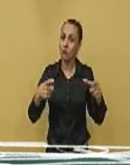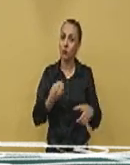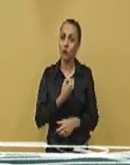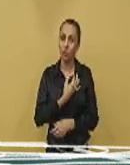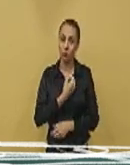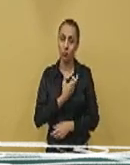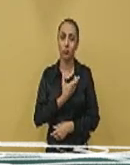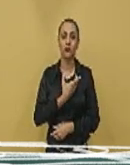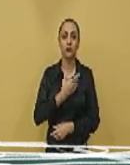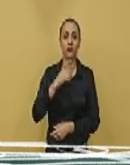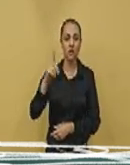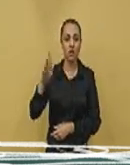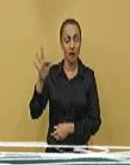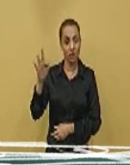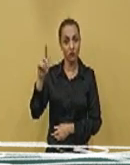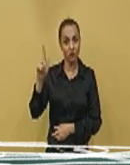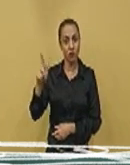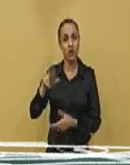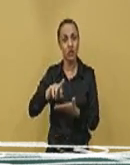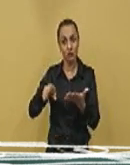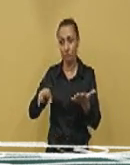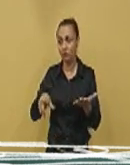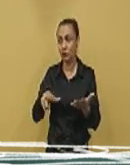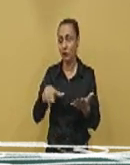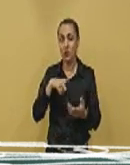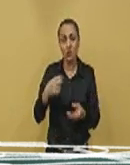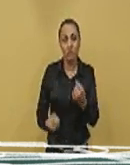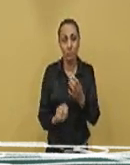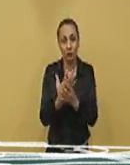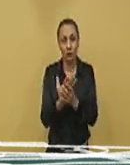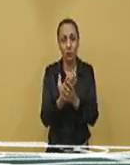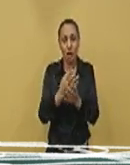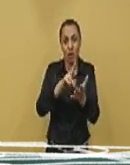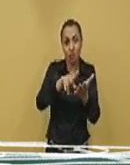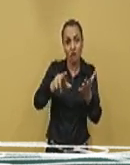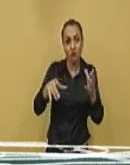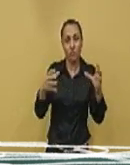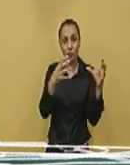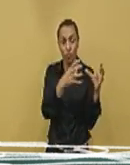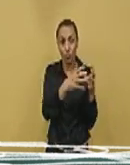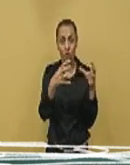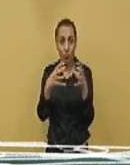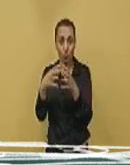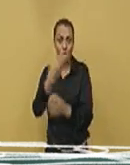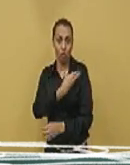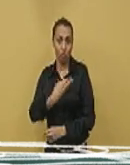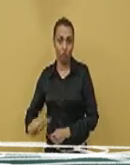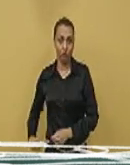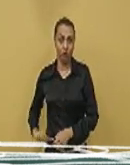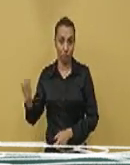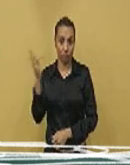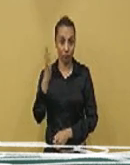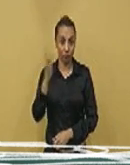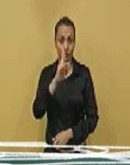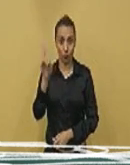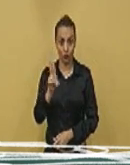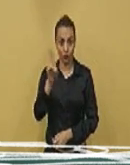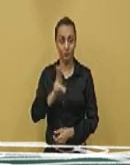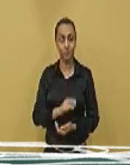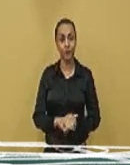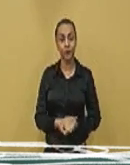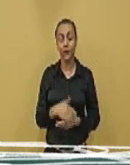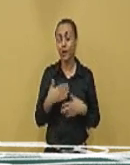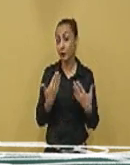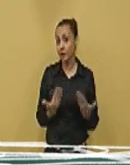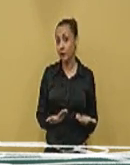CDs, DASs, todas essas comissões que o governo federal usa.